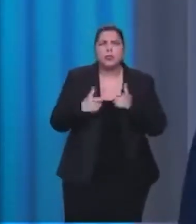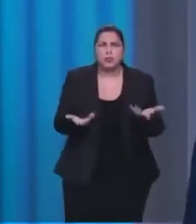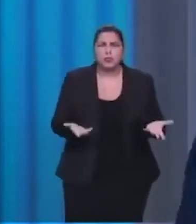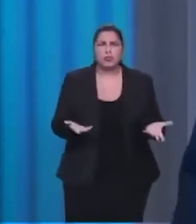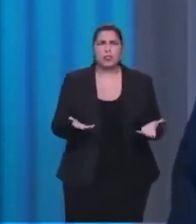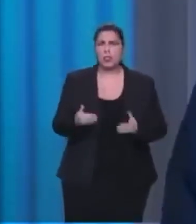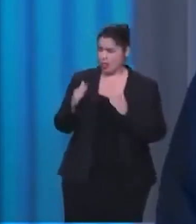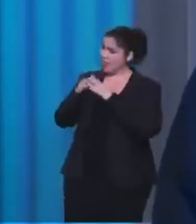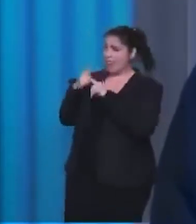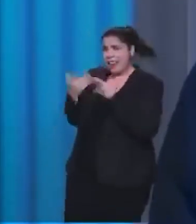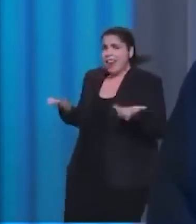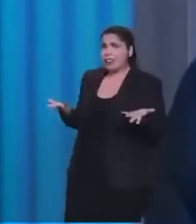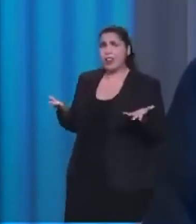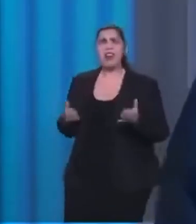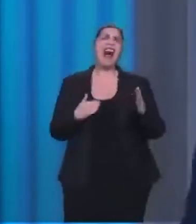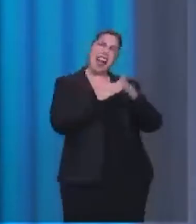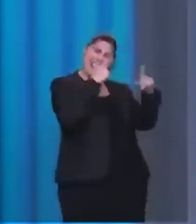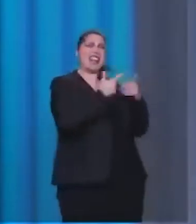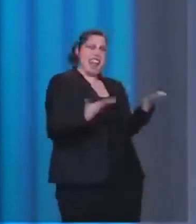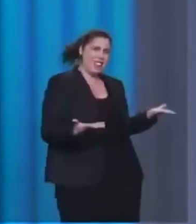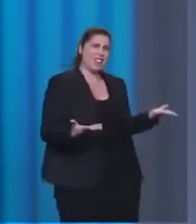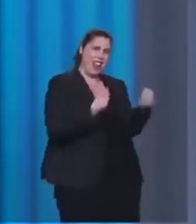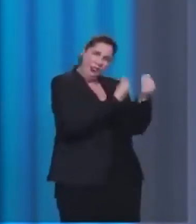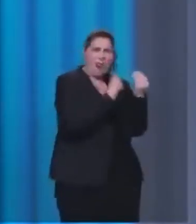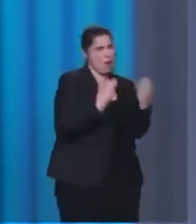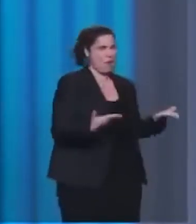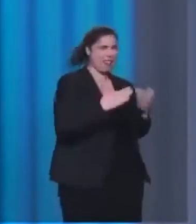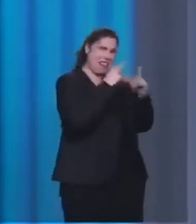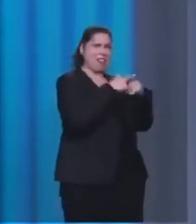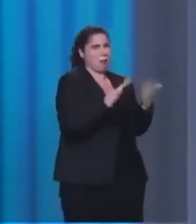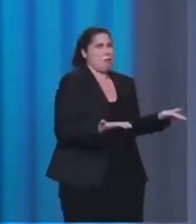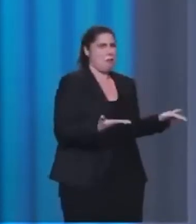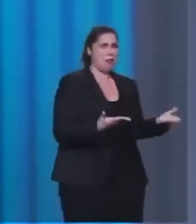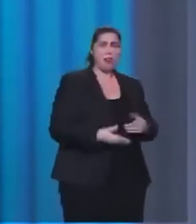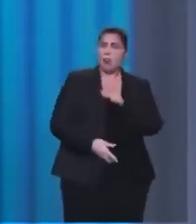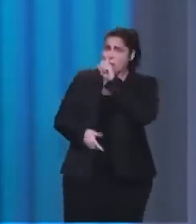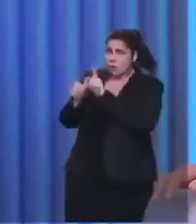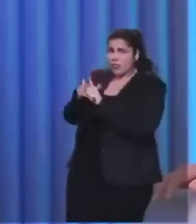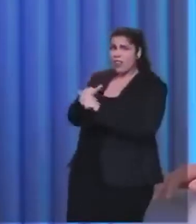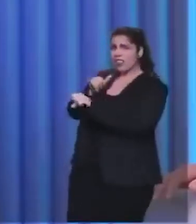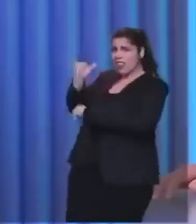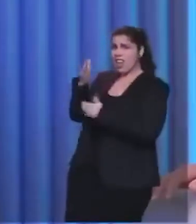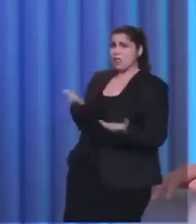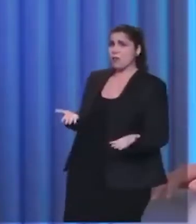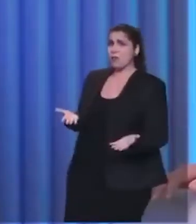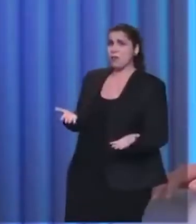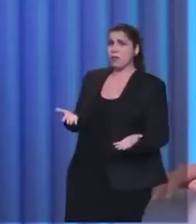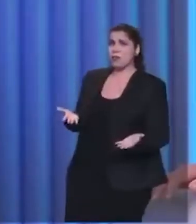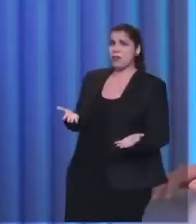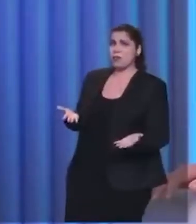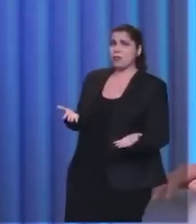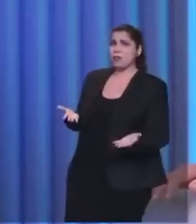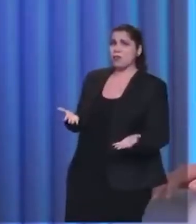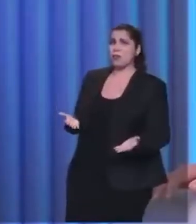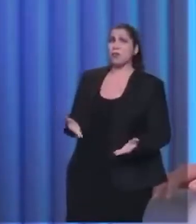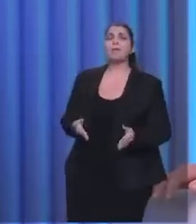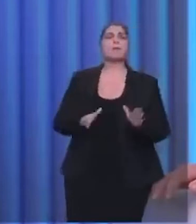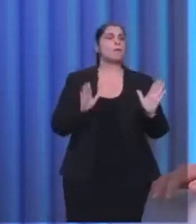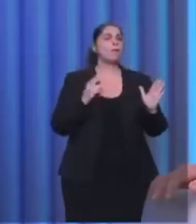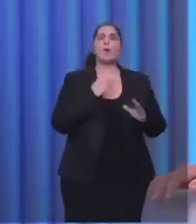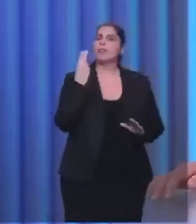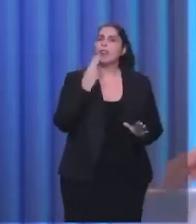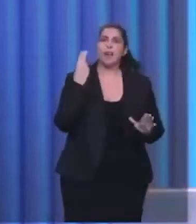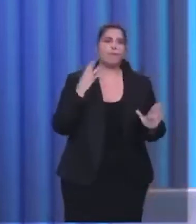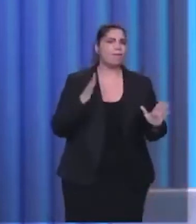igreja. Da onde você veio? De igreja. Você enganou os padres. Que igreja? Padres. Você eu enganou sou. Os padres. Eu sou. Deputado Kelman, por favor. É o seguinte, não dá